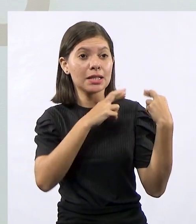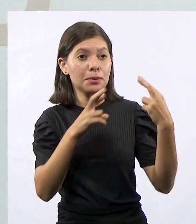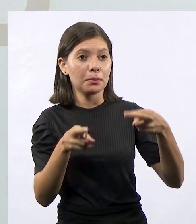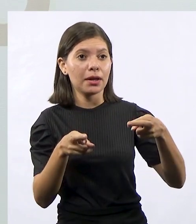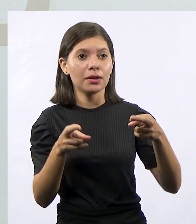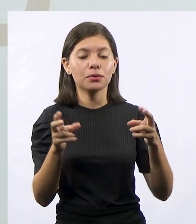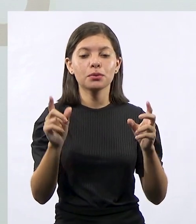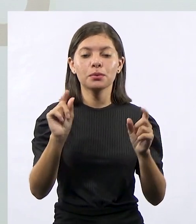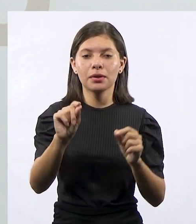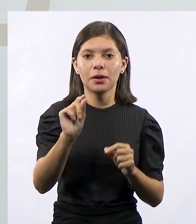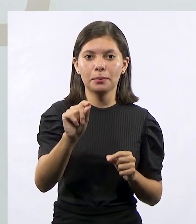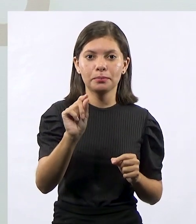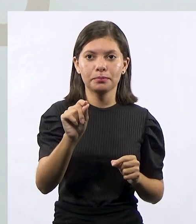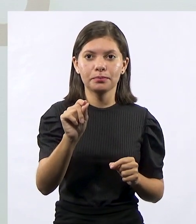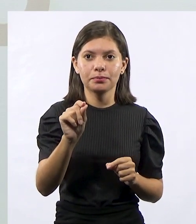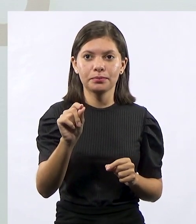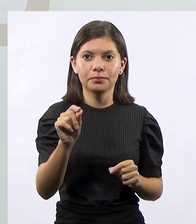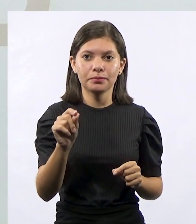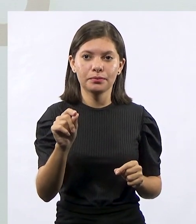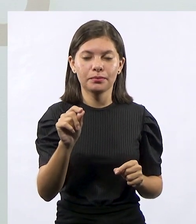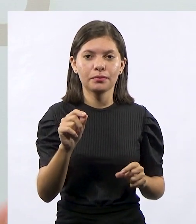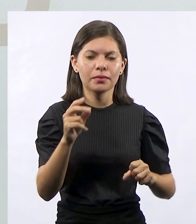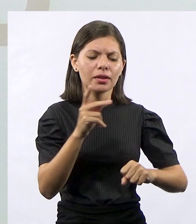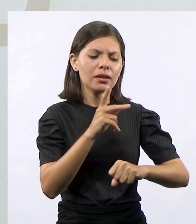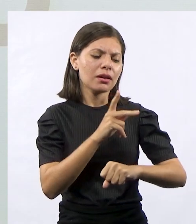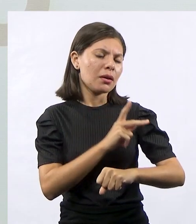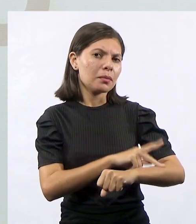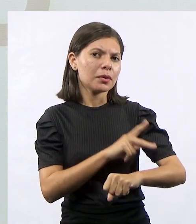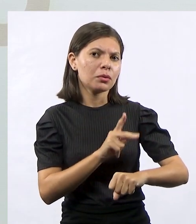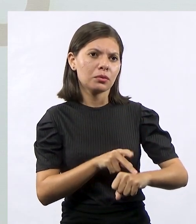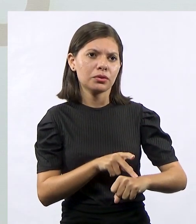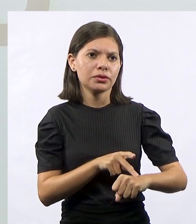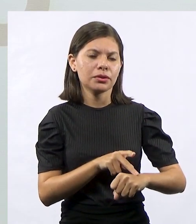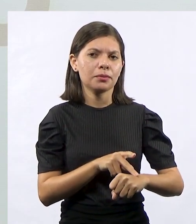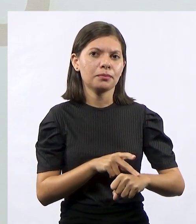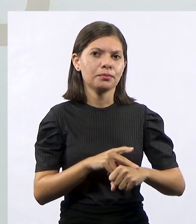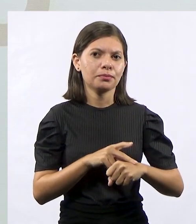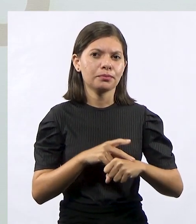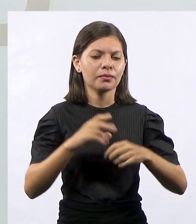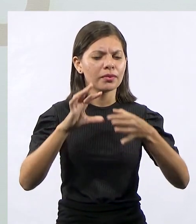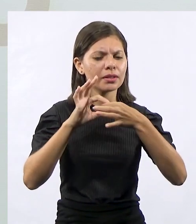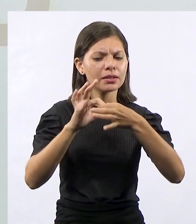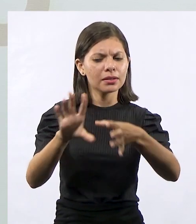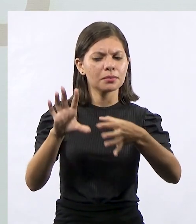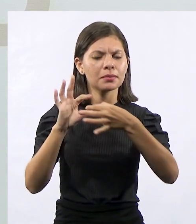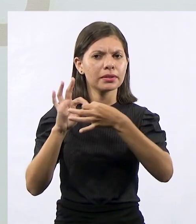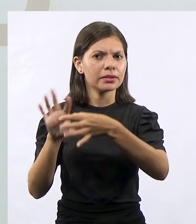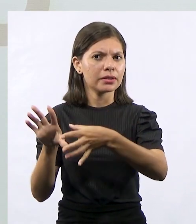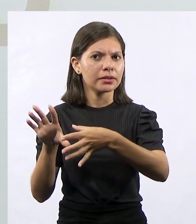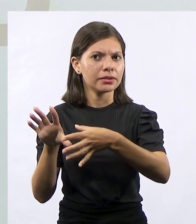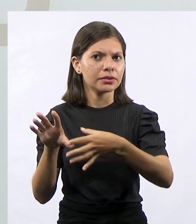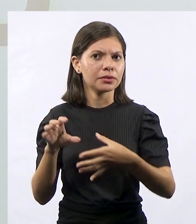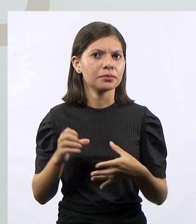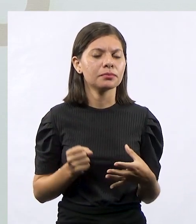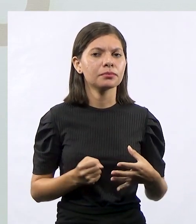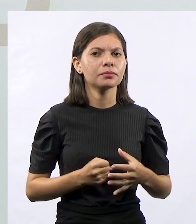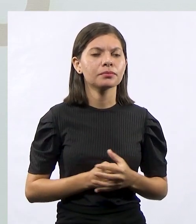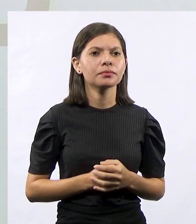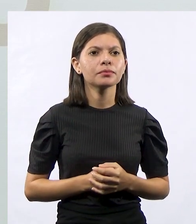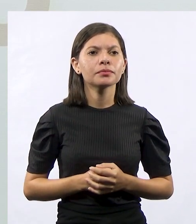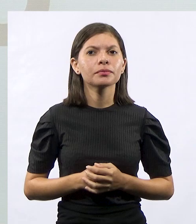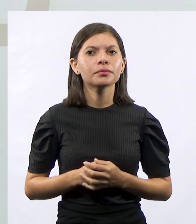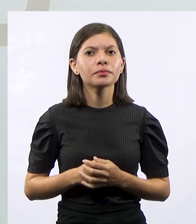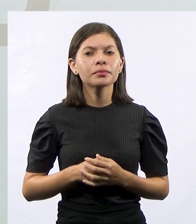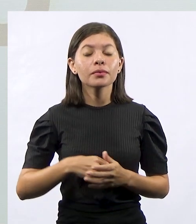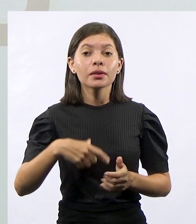tratar do quê? O pluralismo de ideias e de concepções pedagógicas. Significa que há uma liberdade,